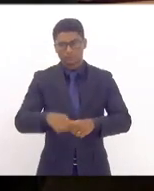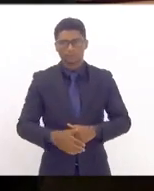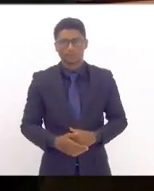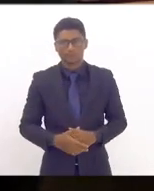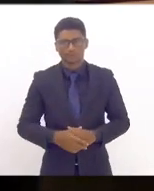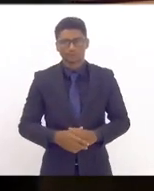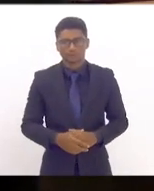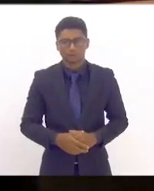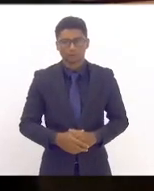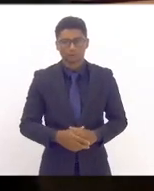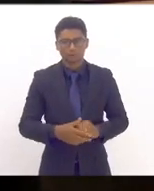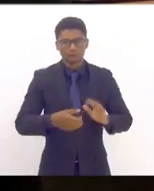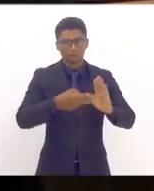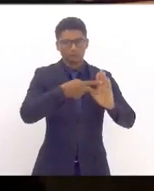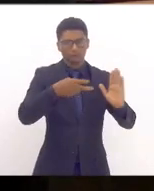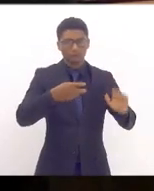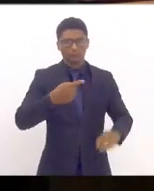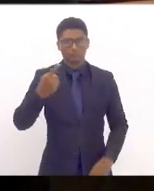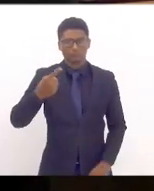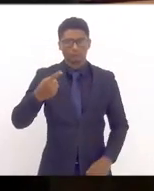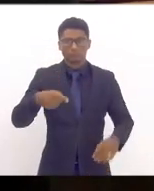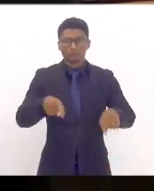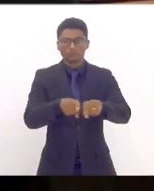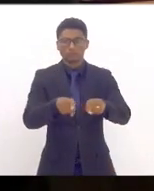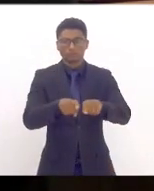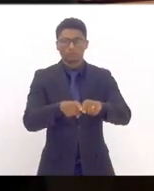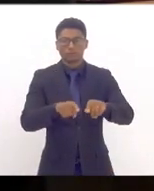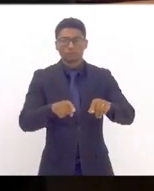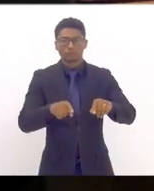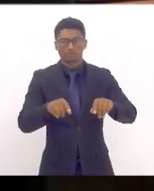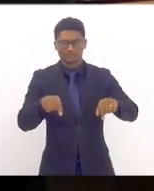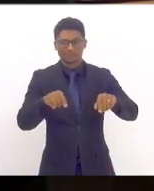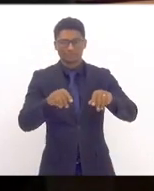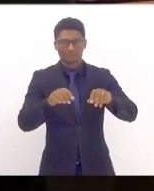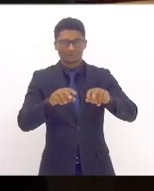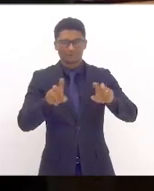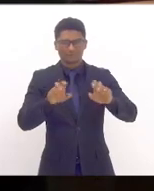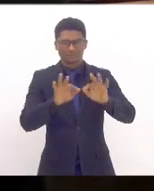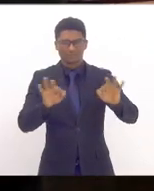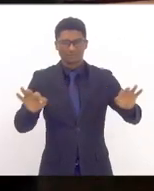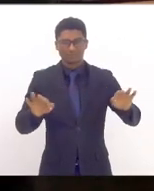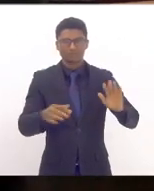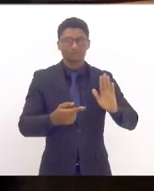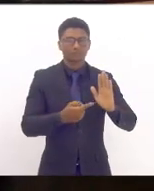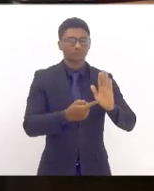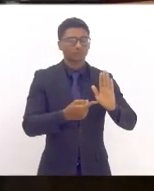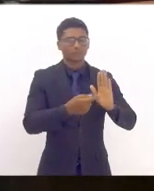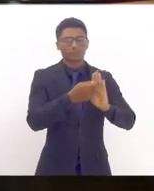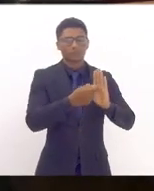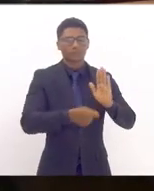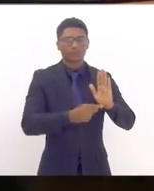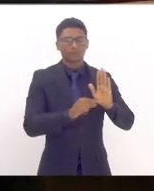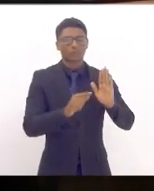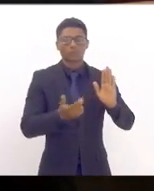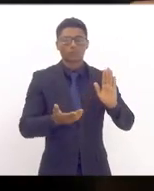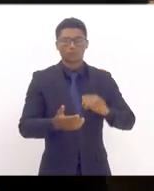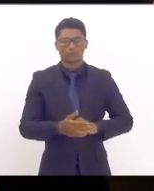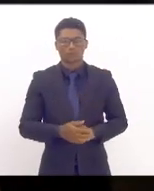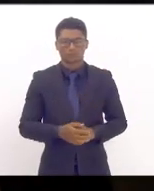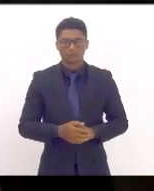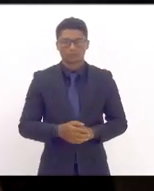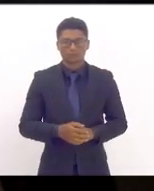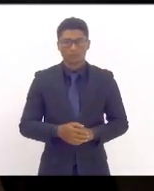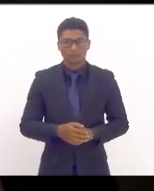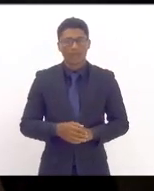o artigo primeiro é a ementa em vez de se referir como aqui tá escrito a